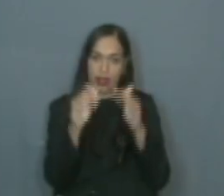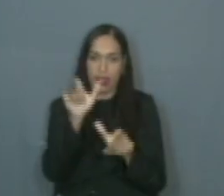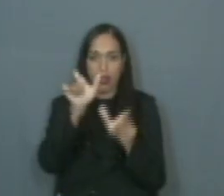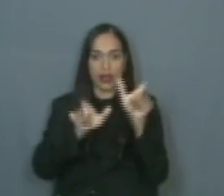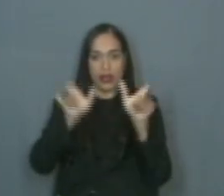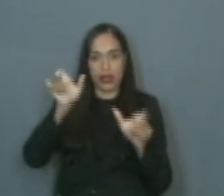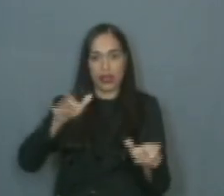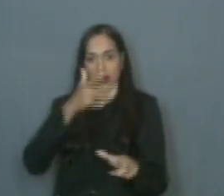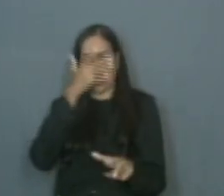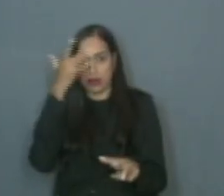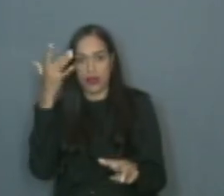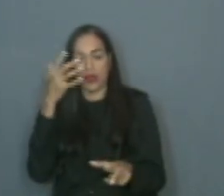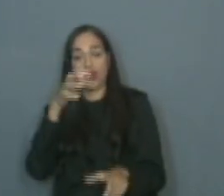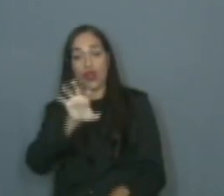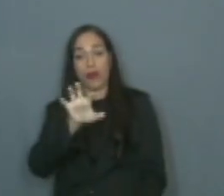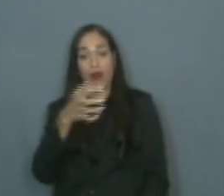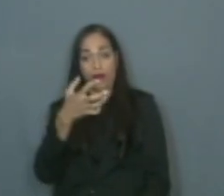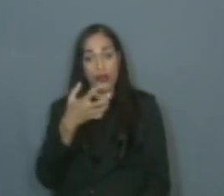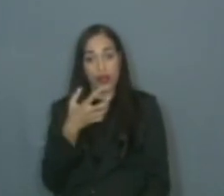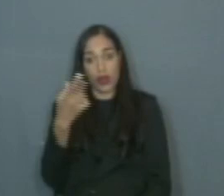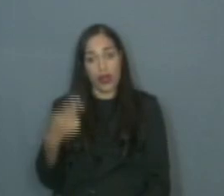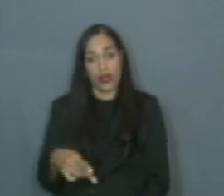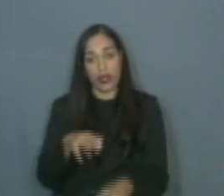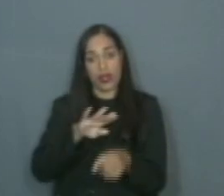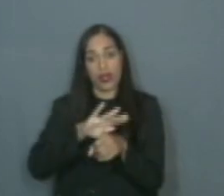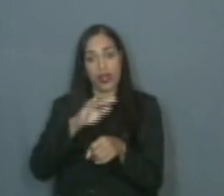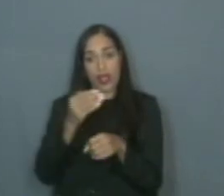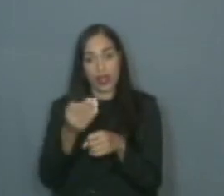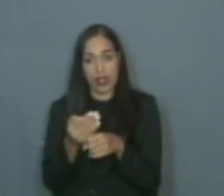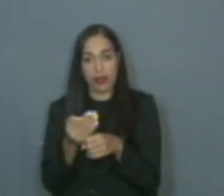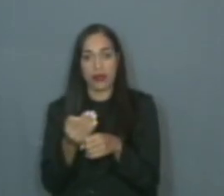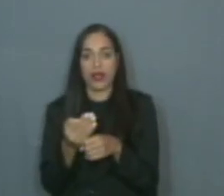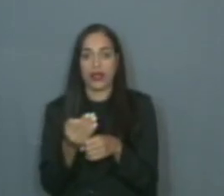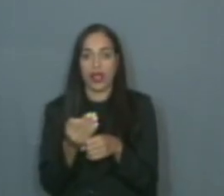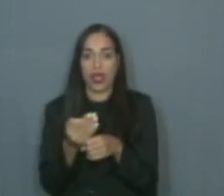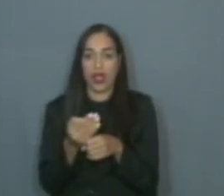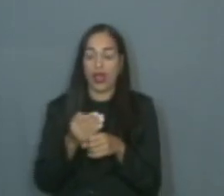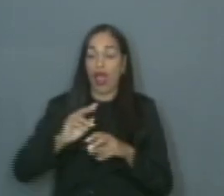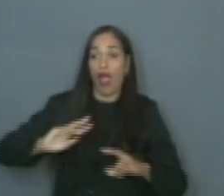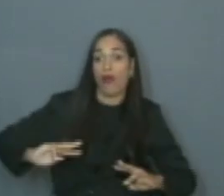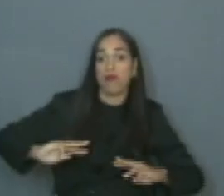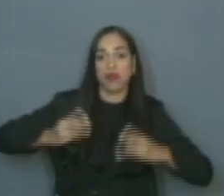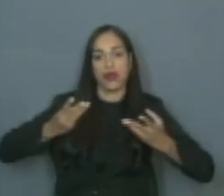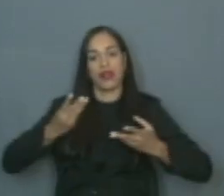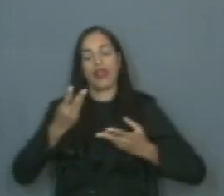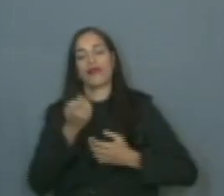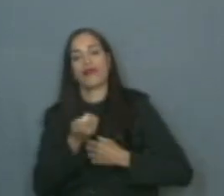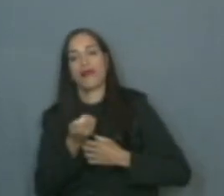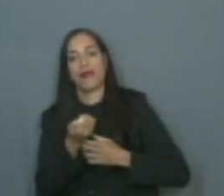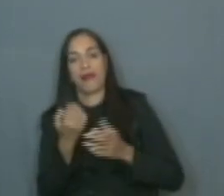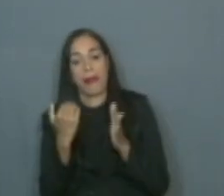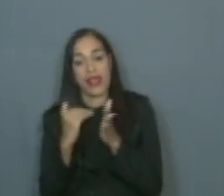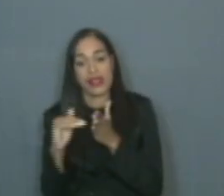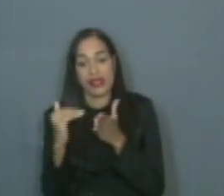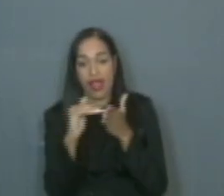pessoas. Como ouvidor da Câmara Municipal do Recife, dobramos as mensagens recebidas, zeramos a fila de